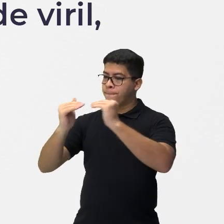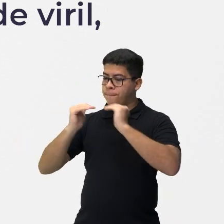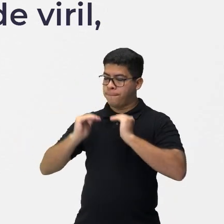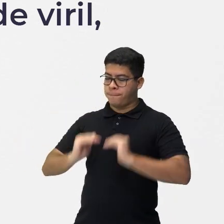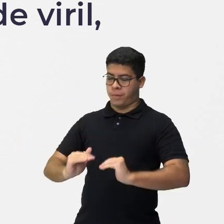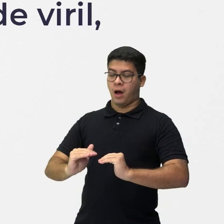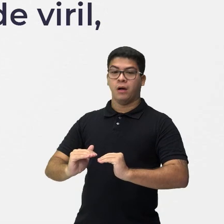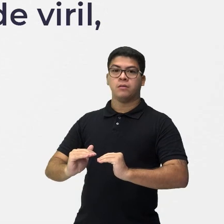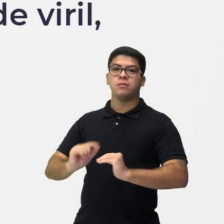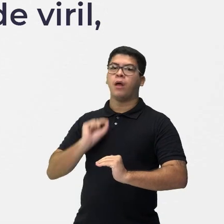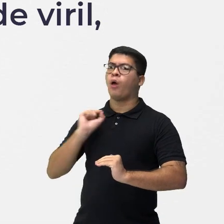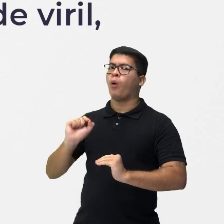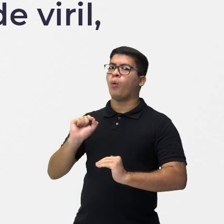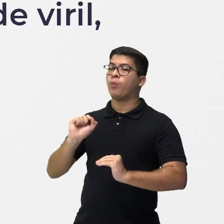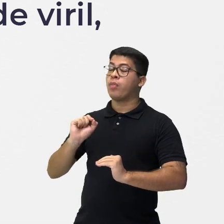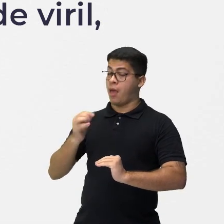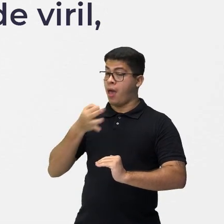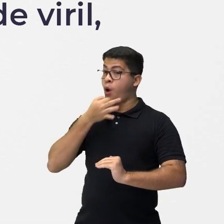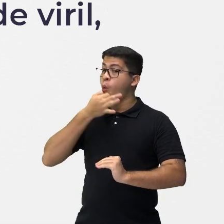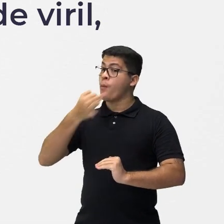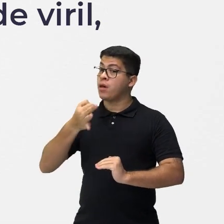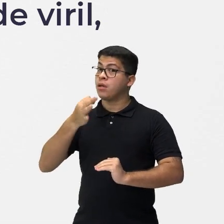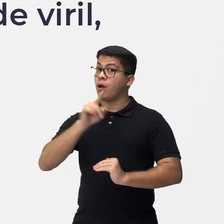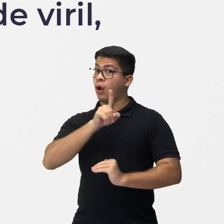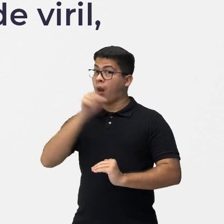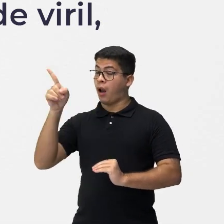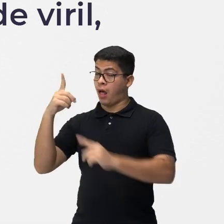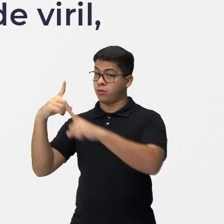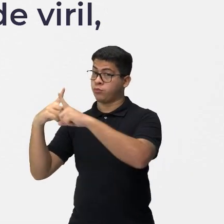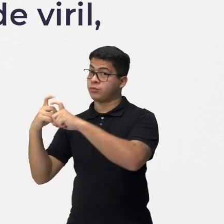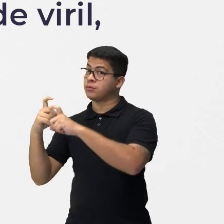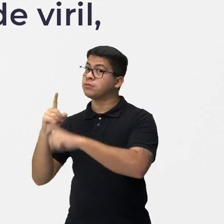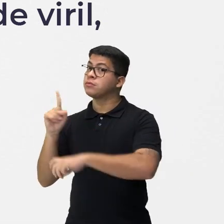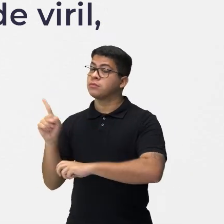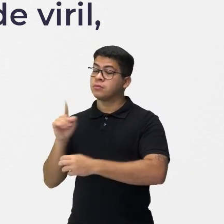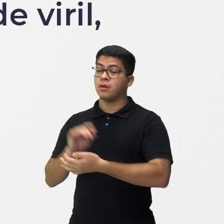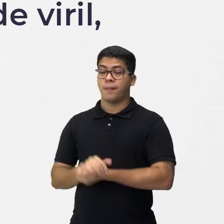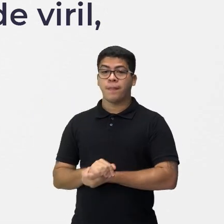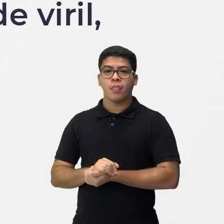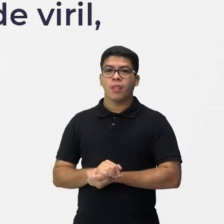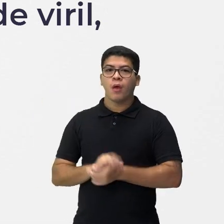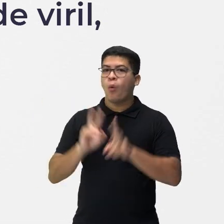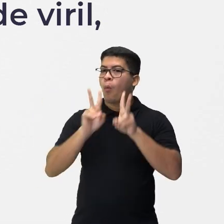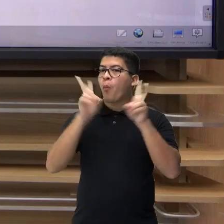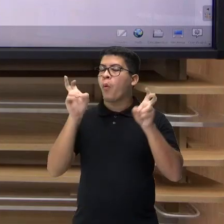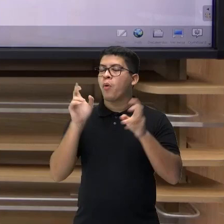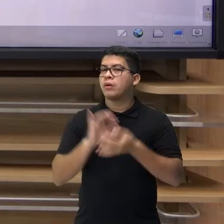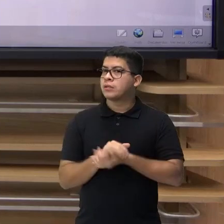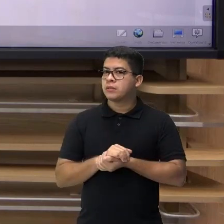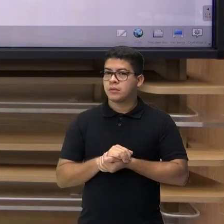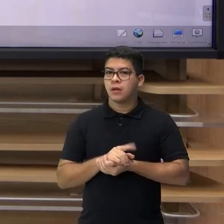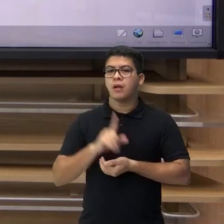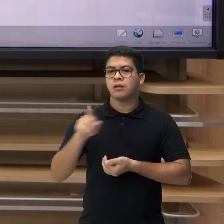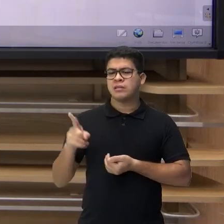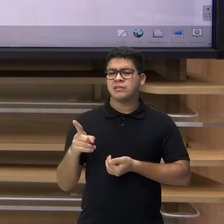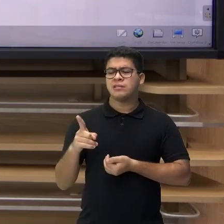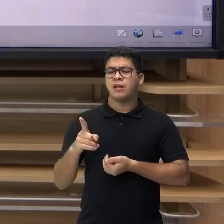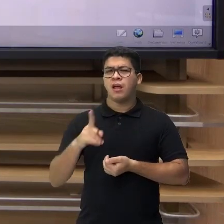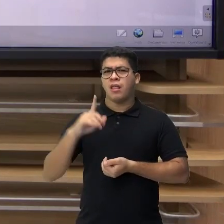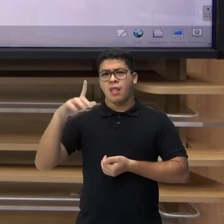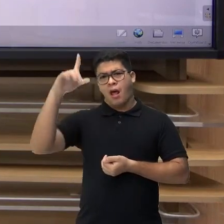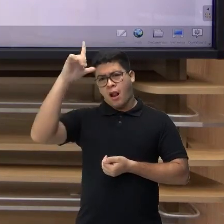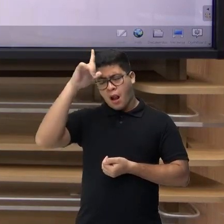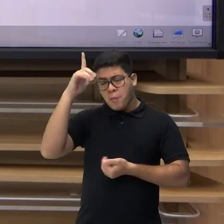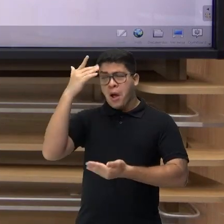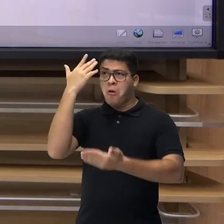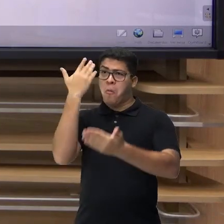dos nazistas, se acentuaram. Isso mesmo, à medida que a Alemanha ia sofrendo derrotas